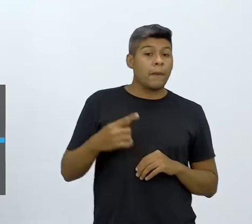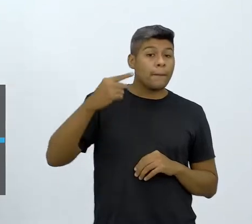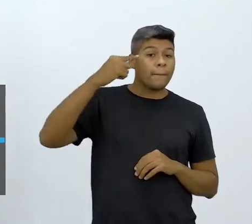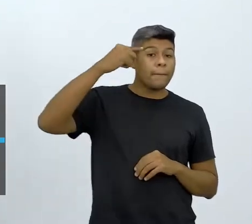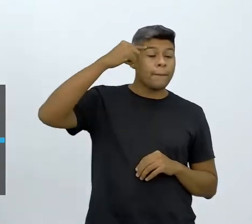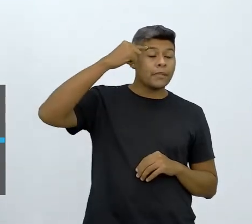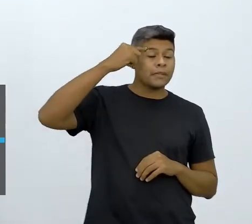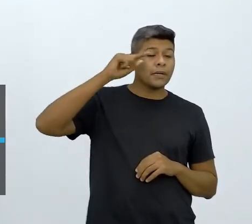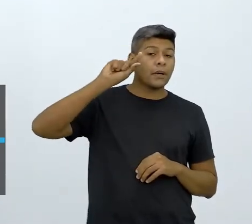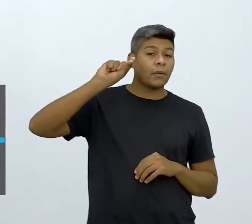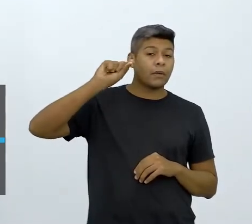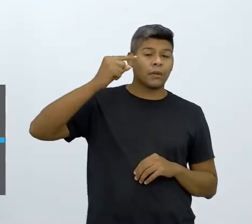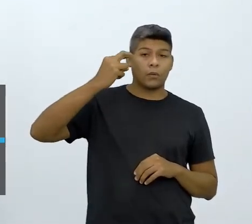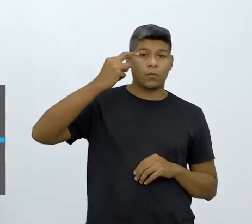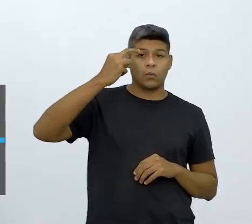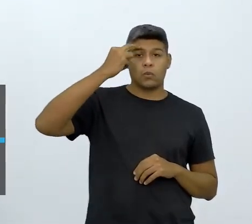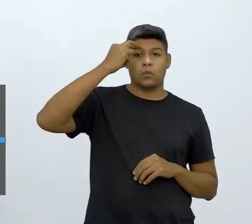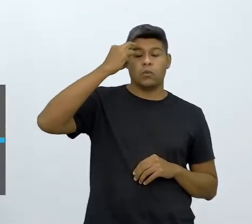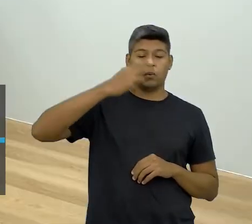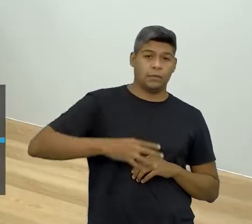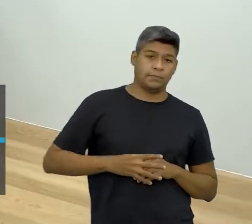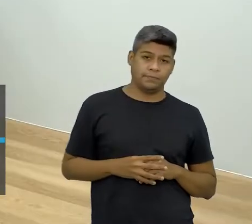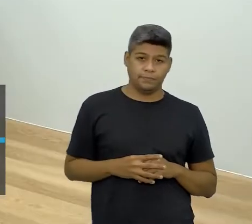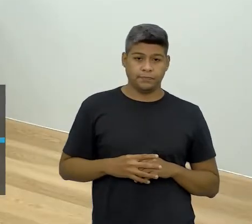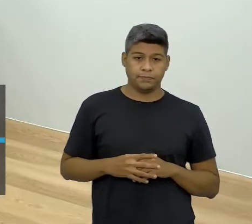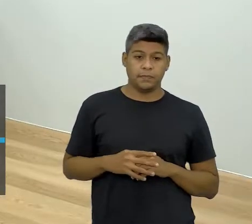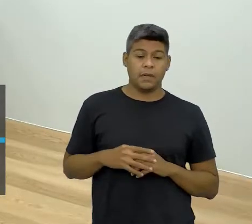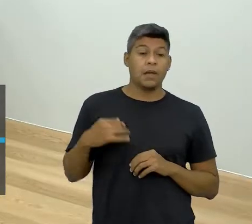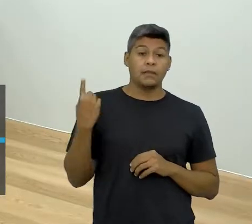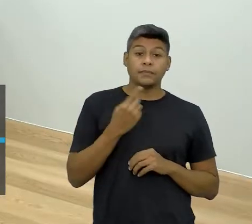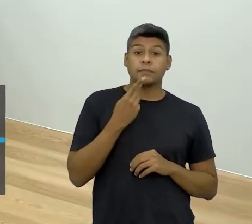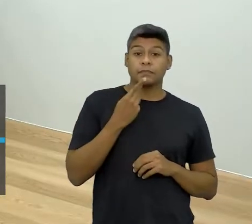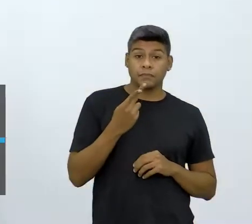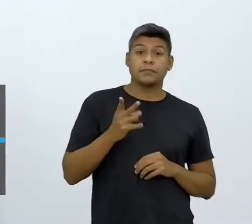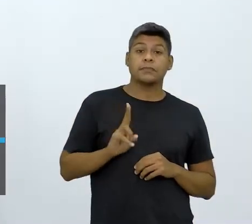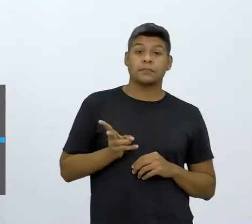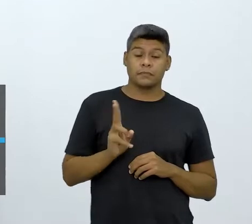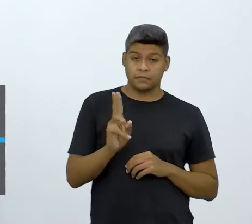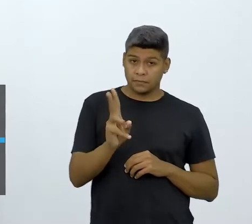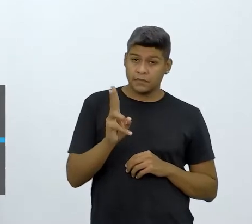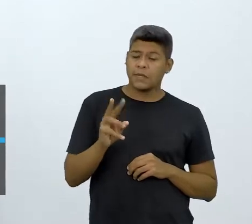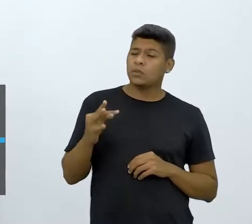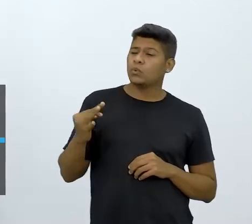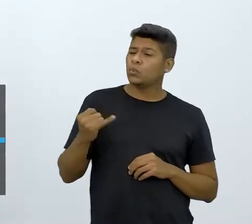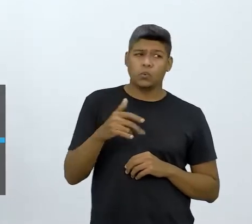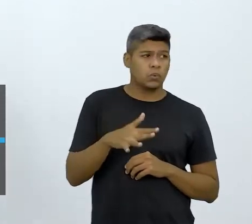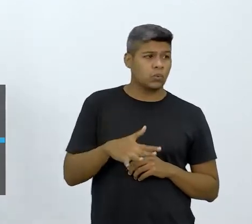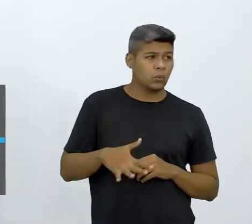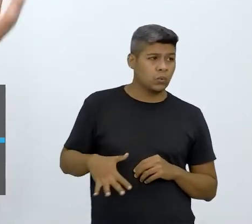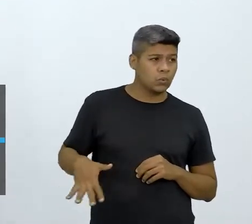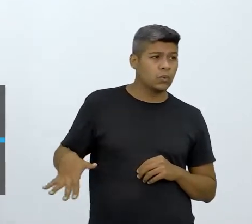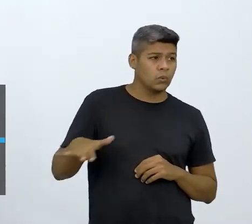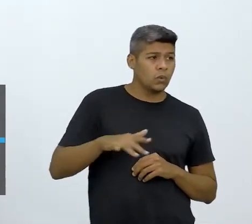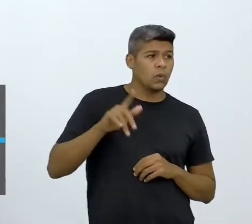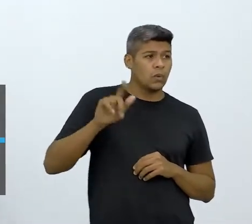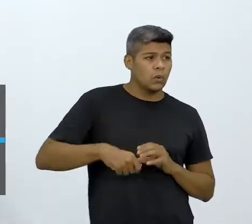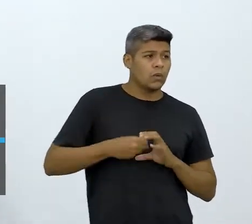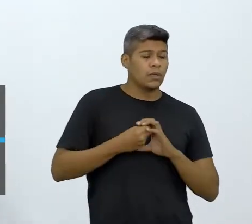a cultura, E a cultura, como a gente sempre fala, é isso que nos rodeia, São os